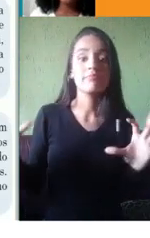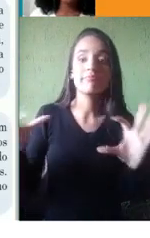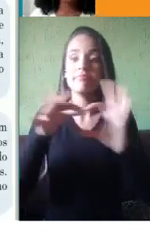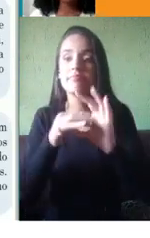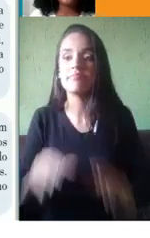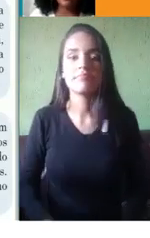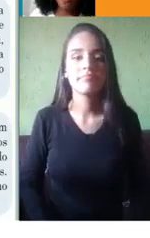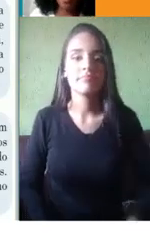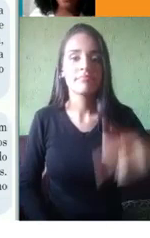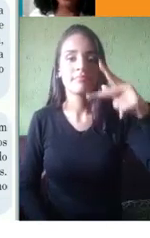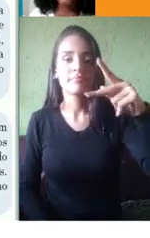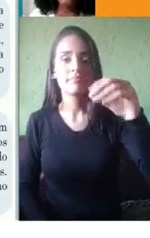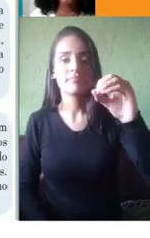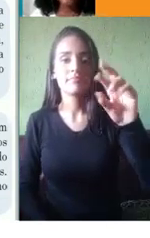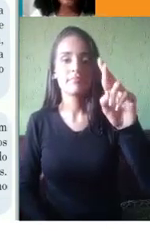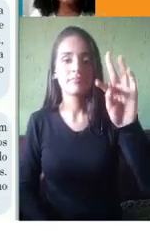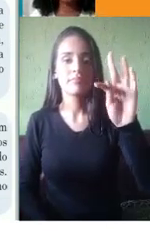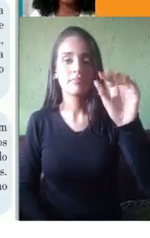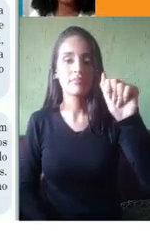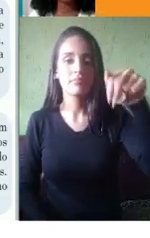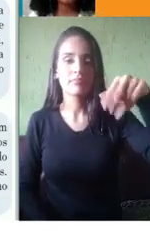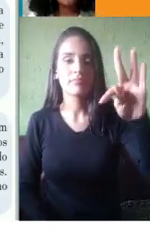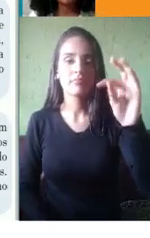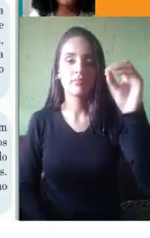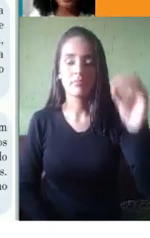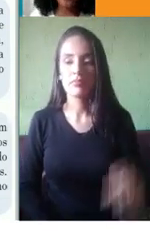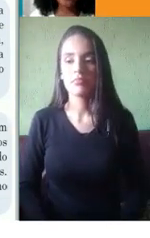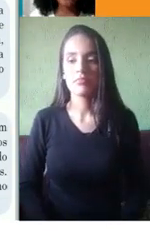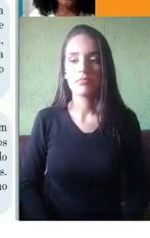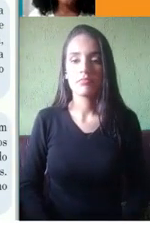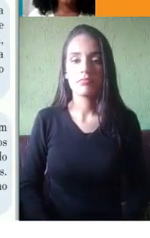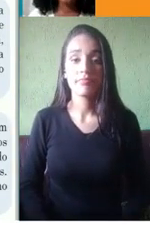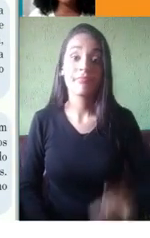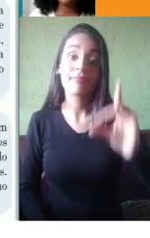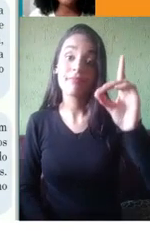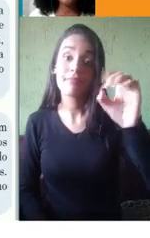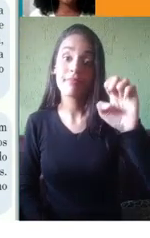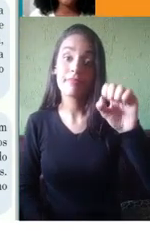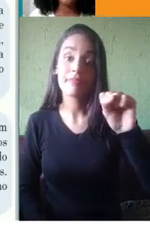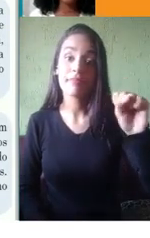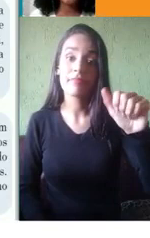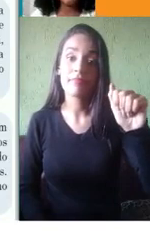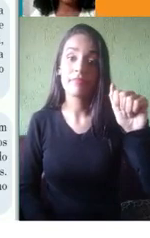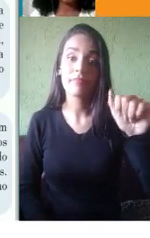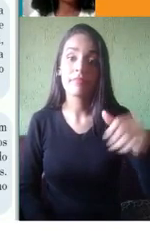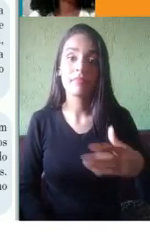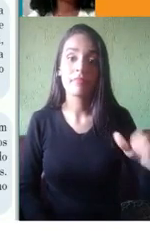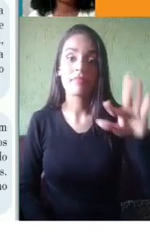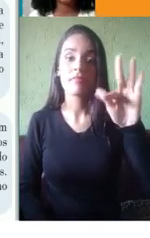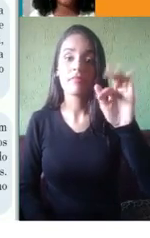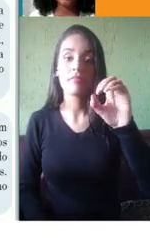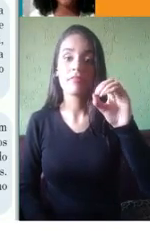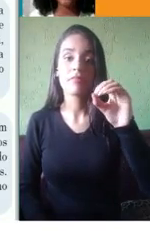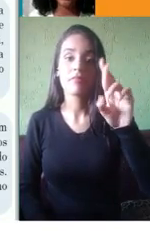portanto e do dessa forma, que são conectivos que indicam conclusão. Uma observação é importante a respeito da